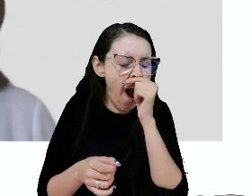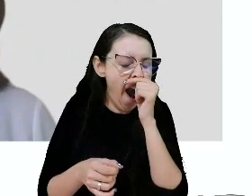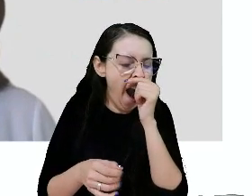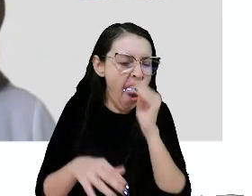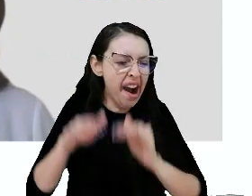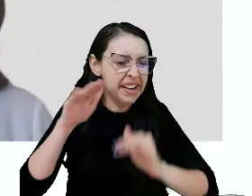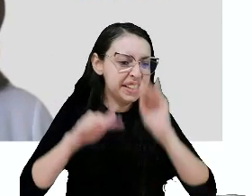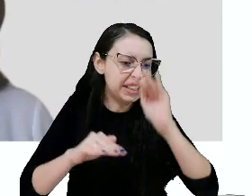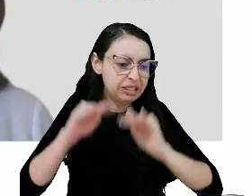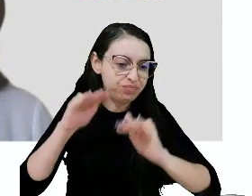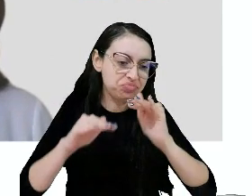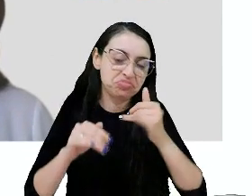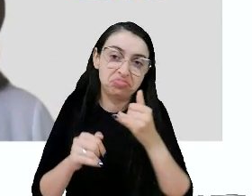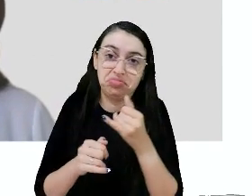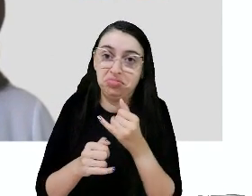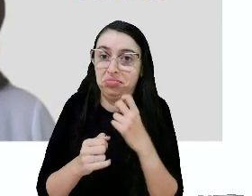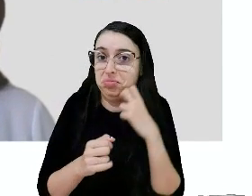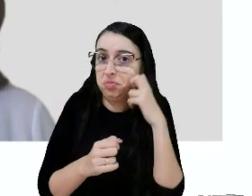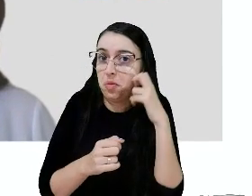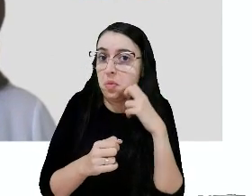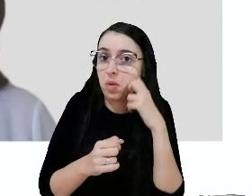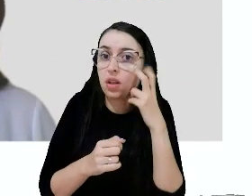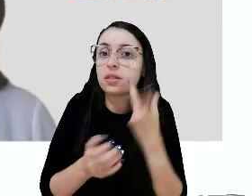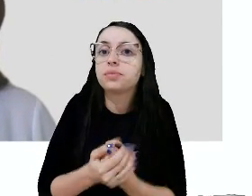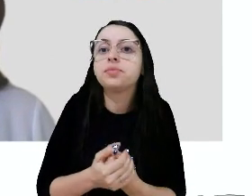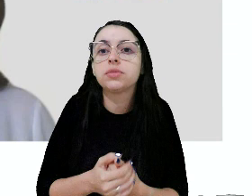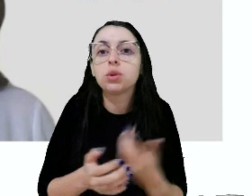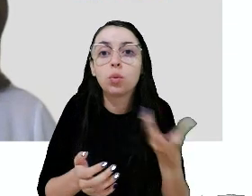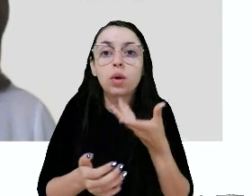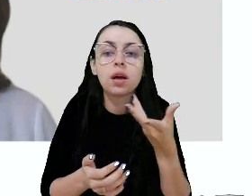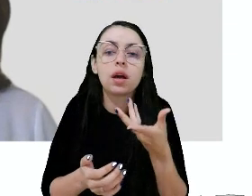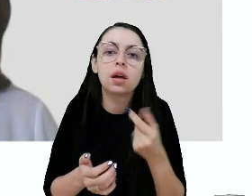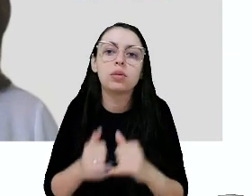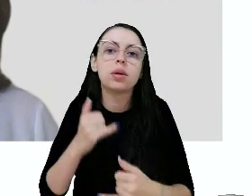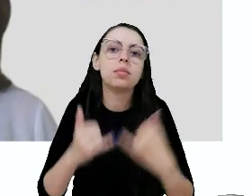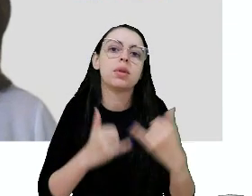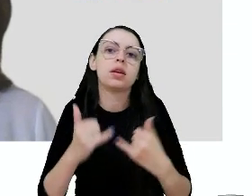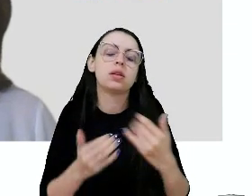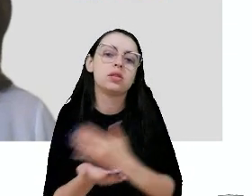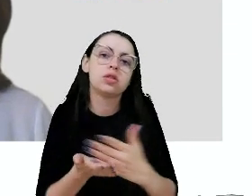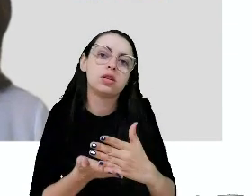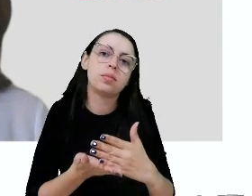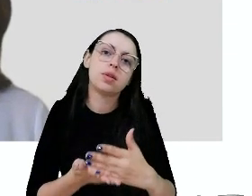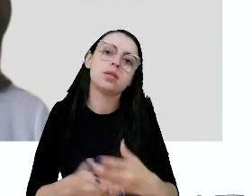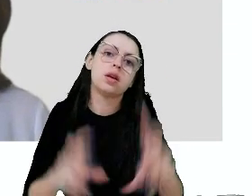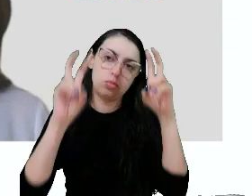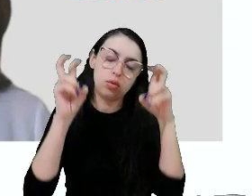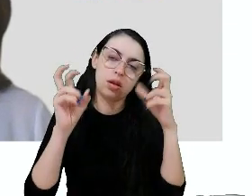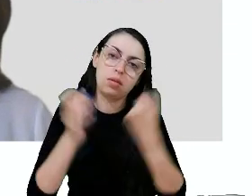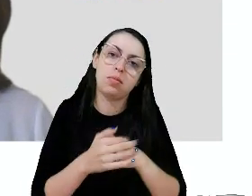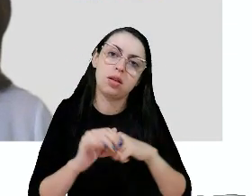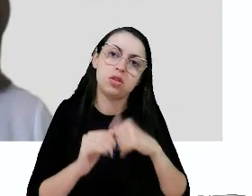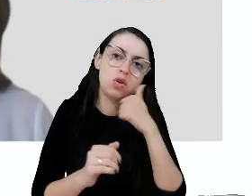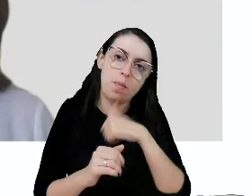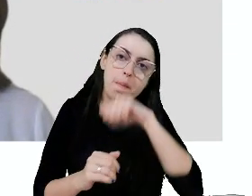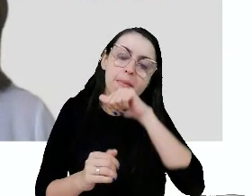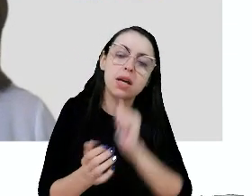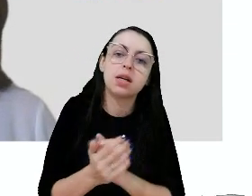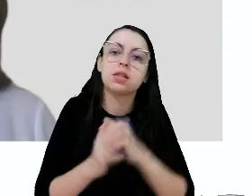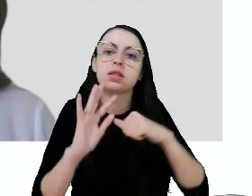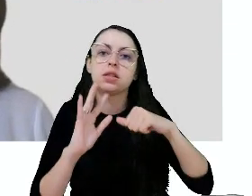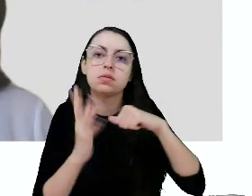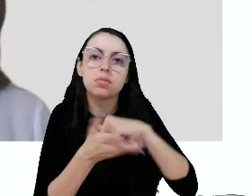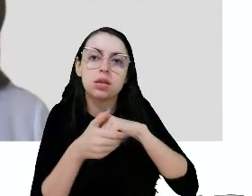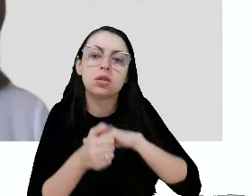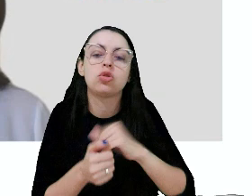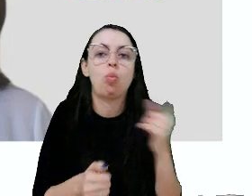uma desigualdade vergonhosa. Então, é aí que eu quero só fazer uma brincadeira e já entrar no tema das mães pandêmicas, é